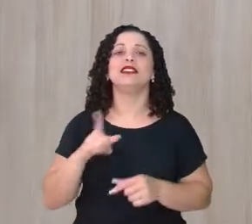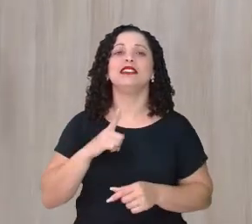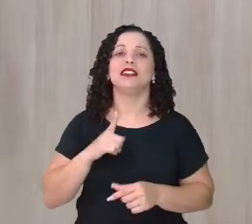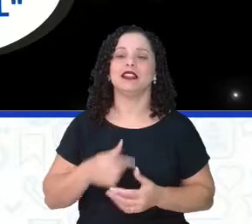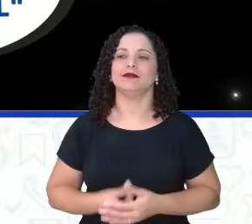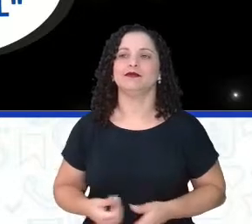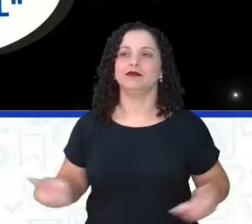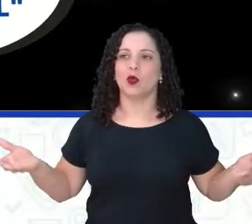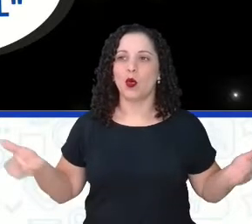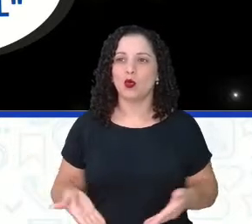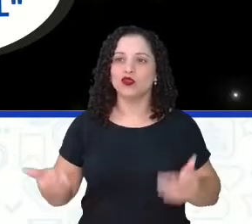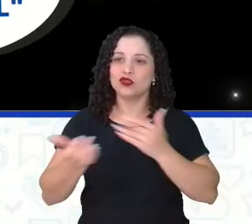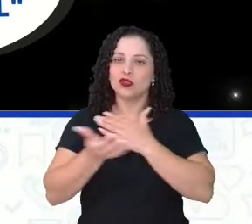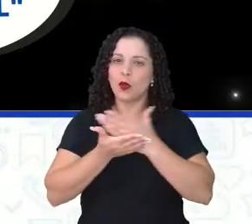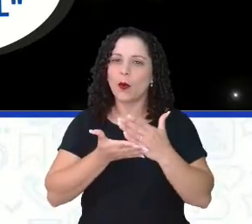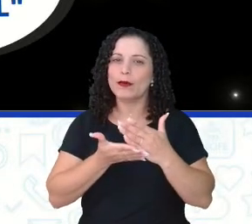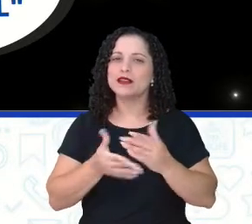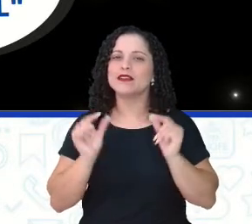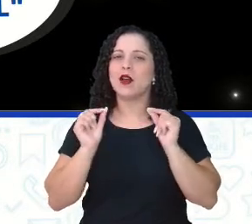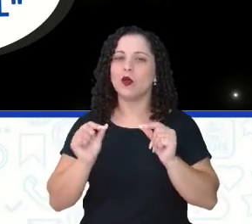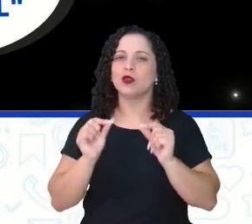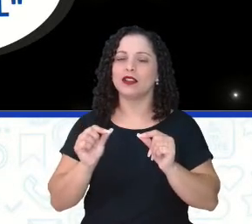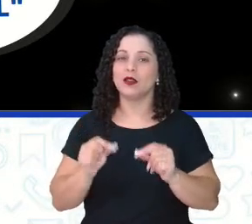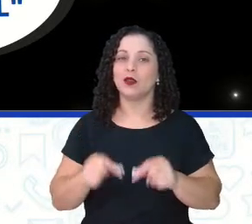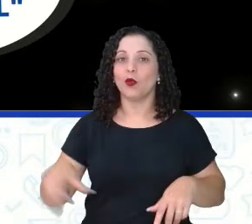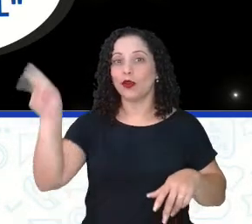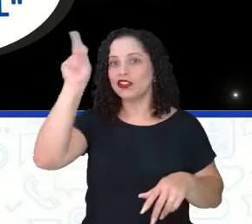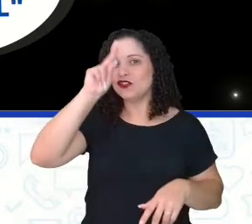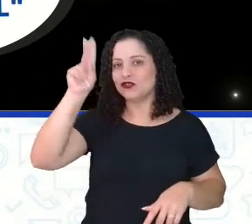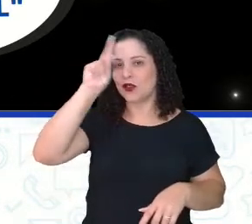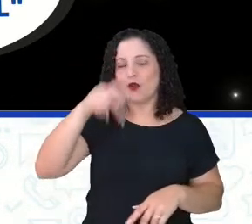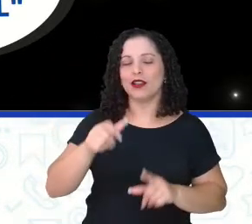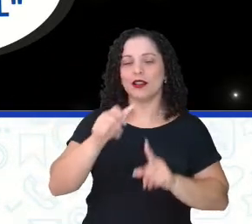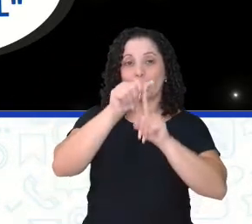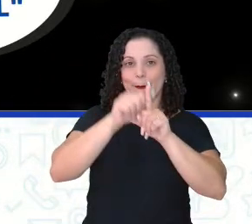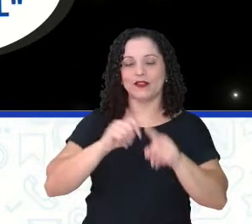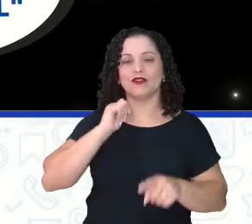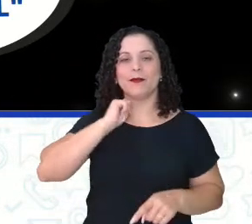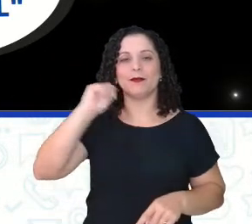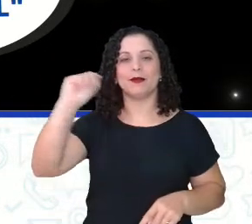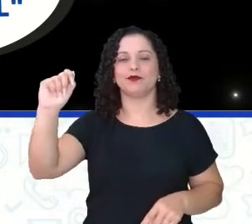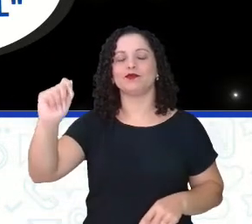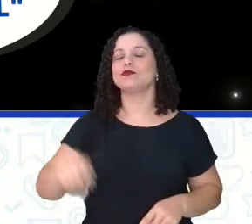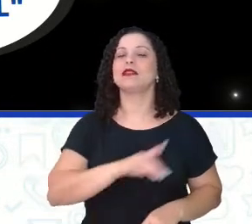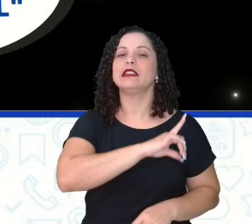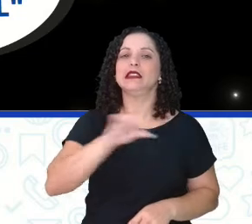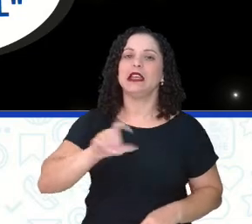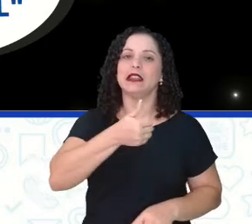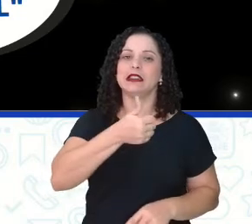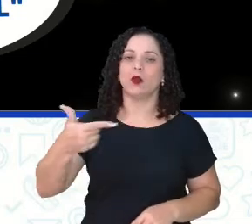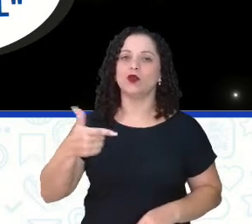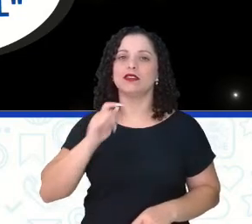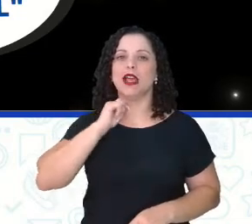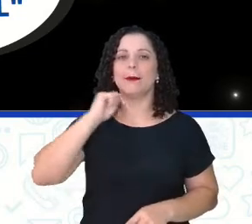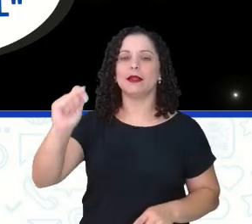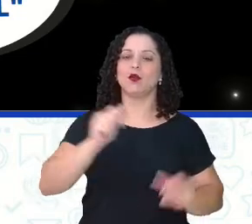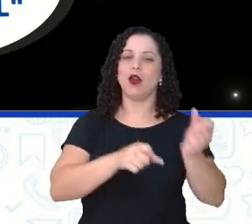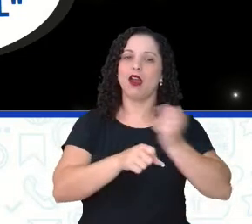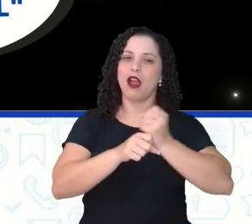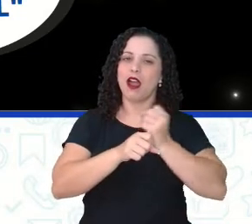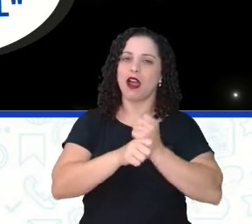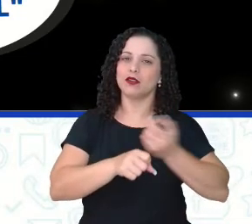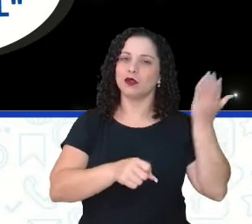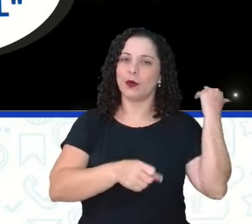com uma historinha. Veja, em relação ao mês de abril. No dia 12 de abril de 1961,